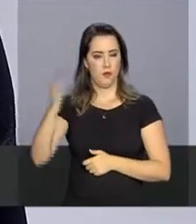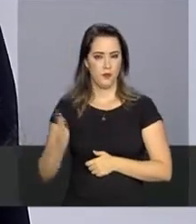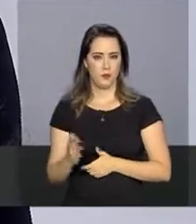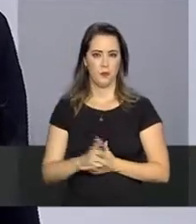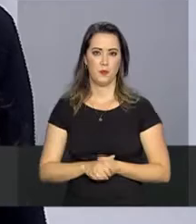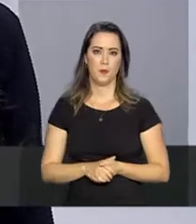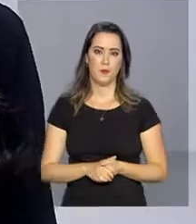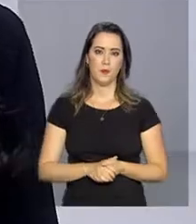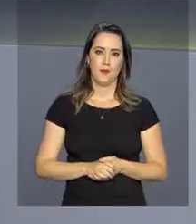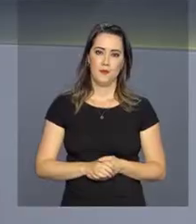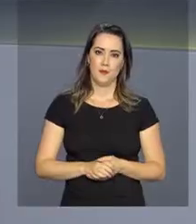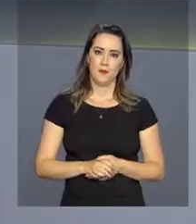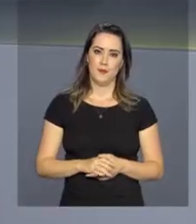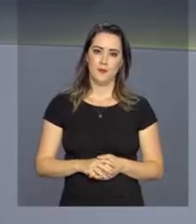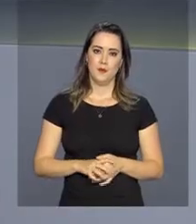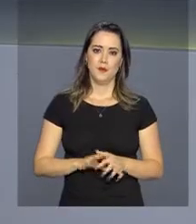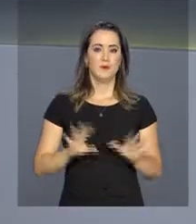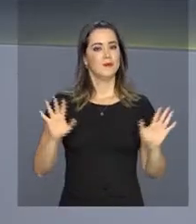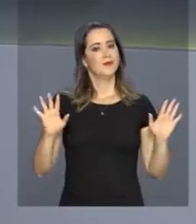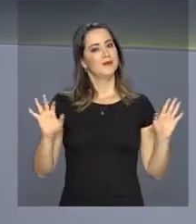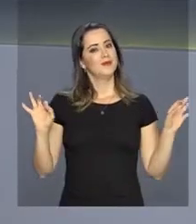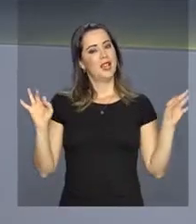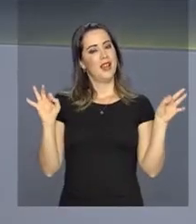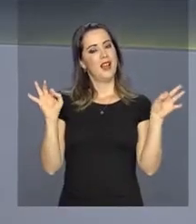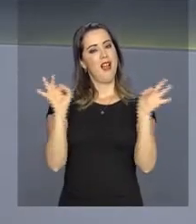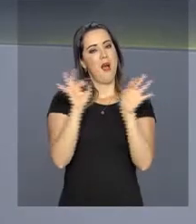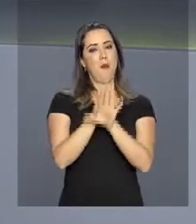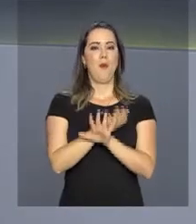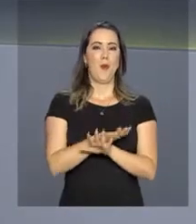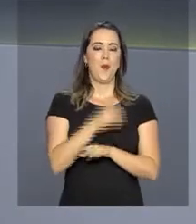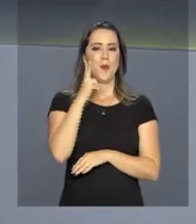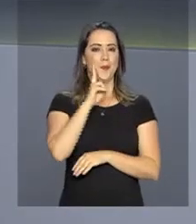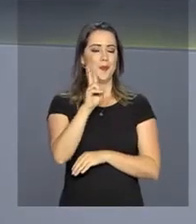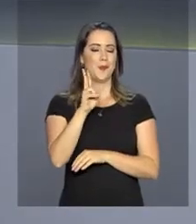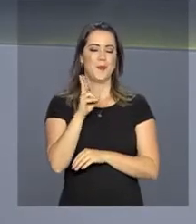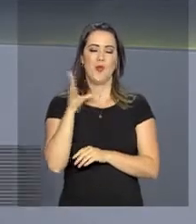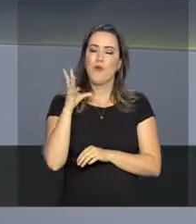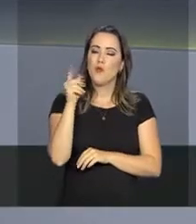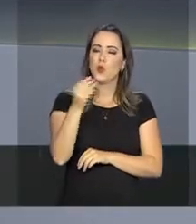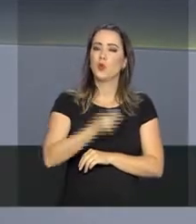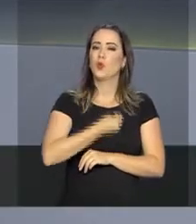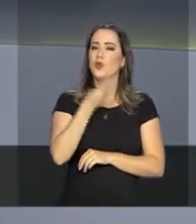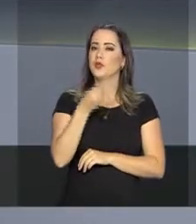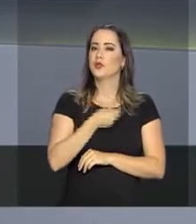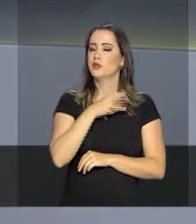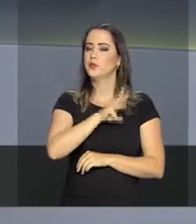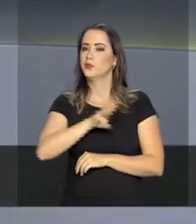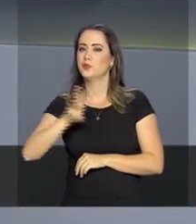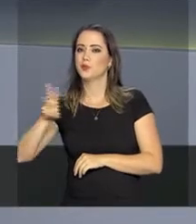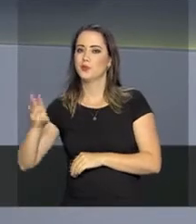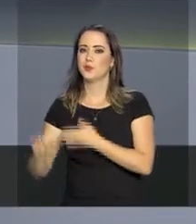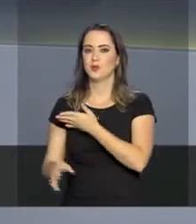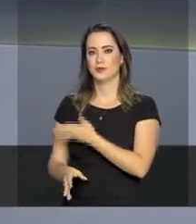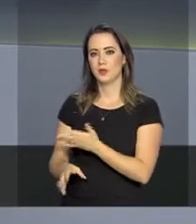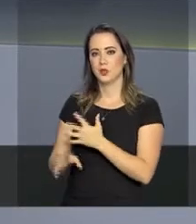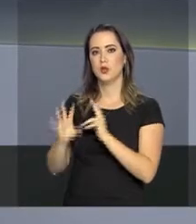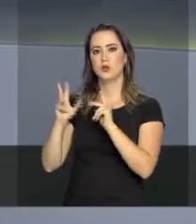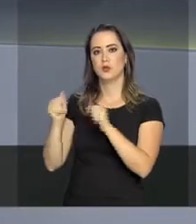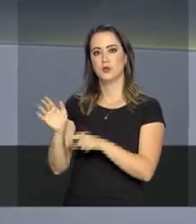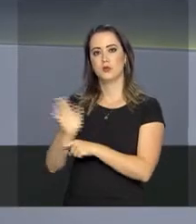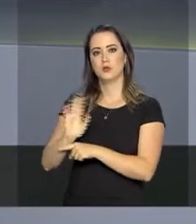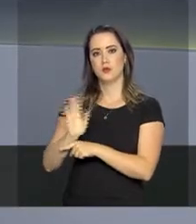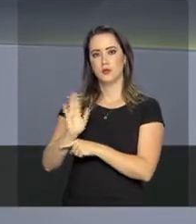fora do país nós ficamos por aqui você acompanha toda a programação ao vivo pelo site da npr na internet